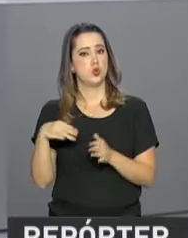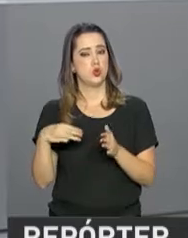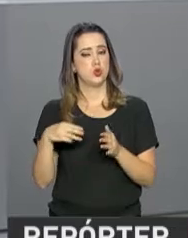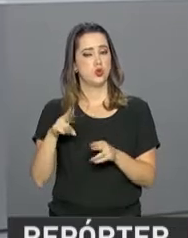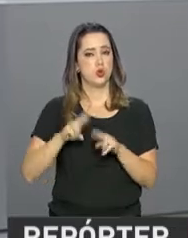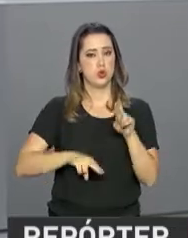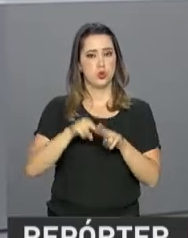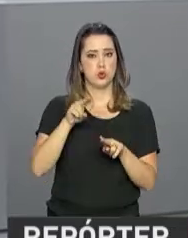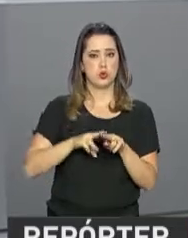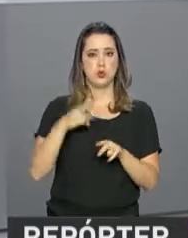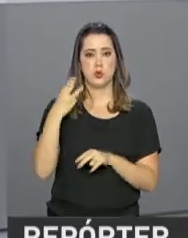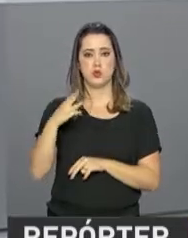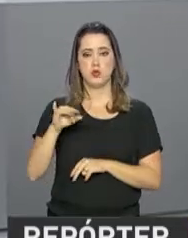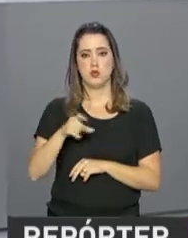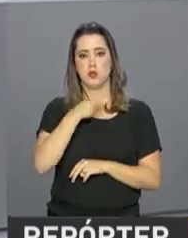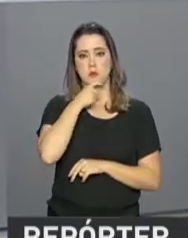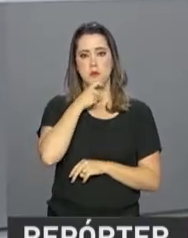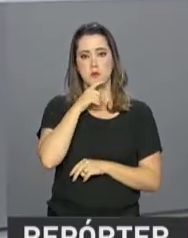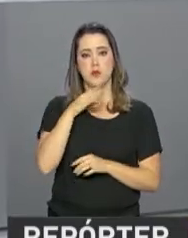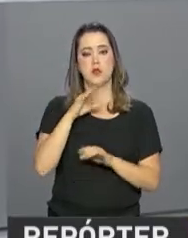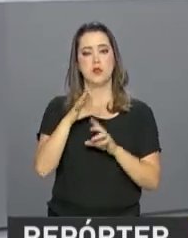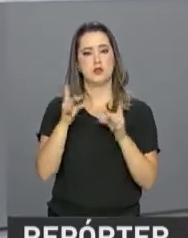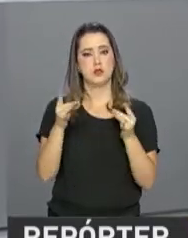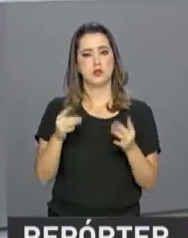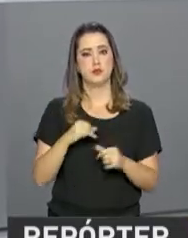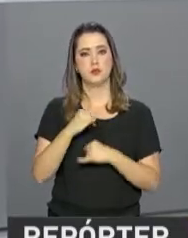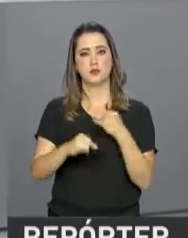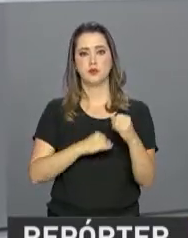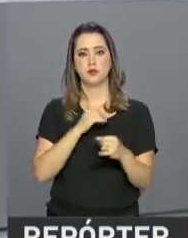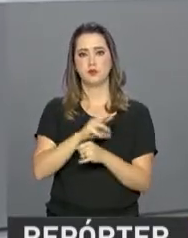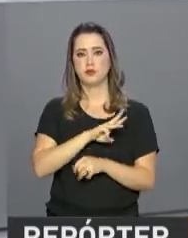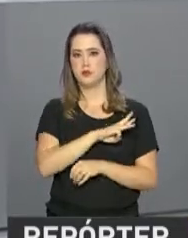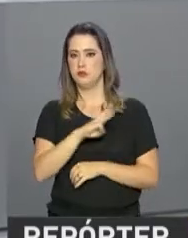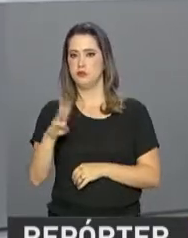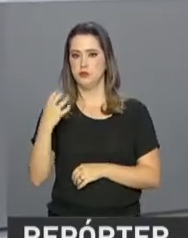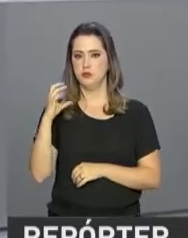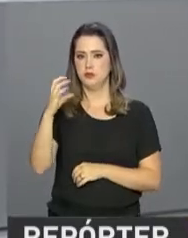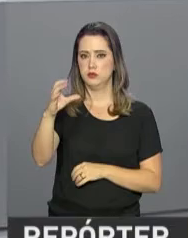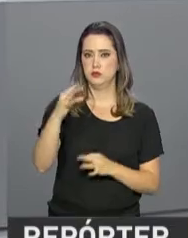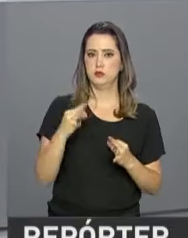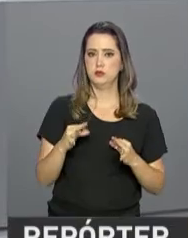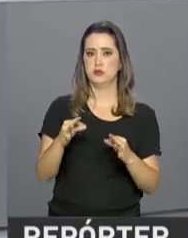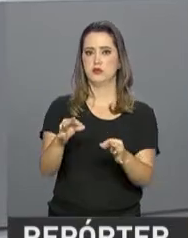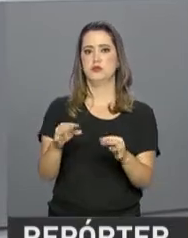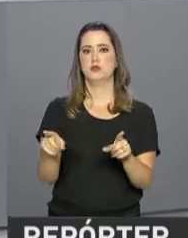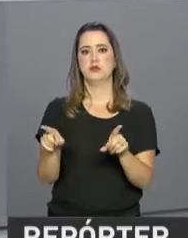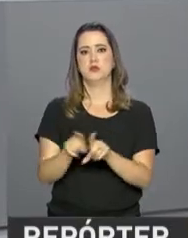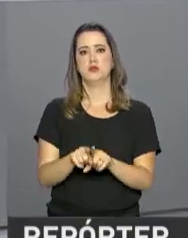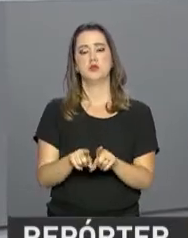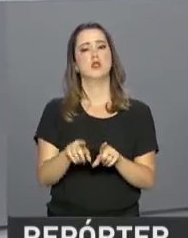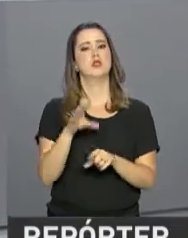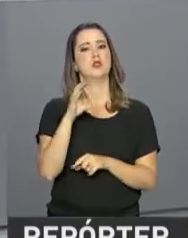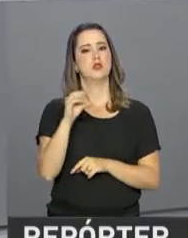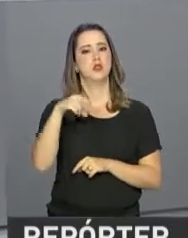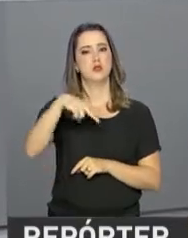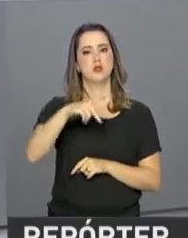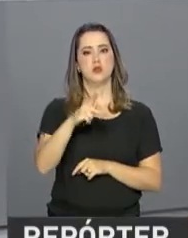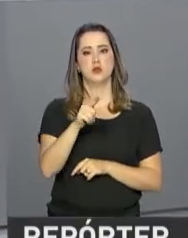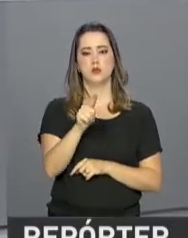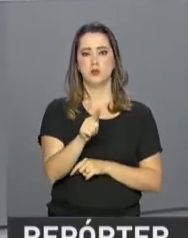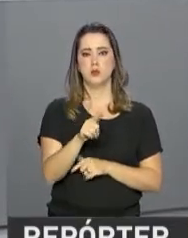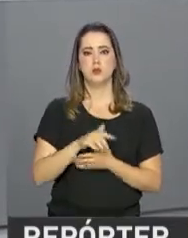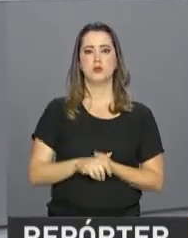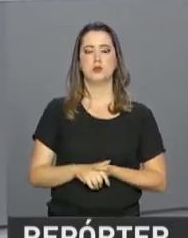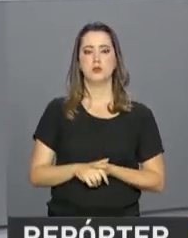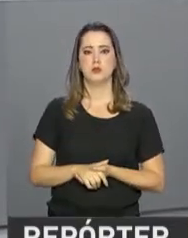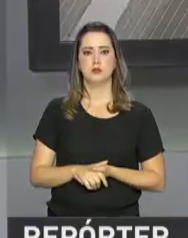3 de julho os detalhes estão na internet nas páginas do ministério da ciência tecnologia e inovação e no site do